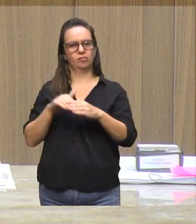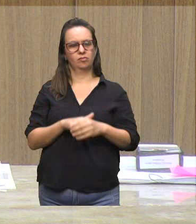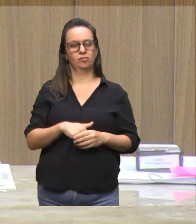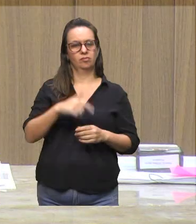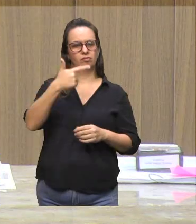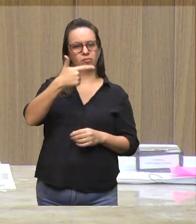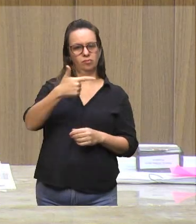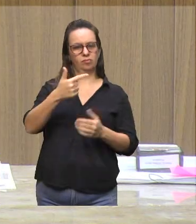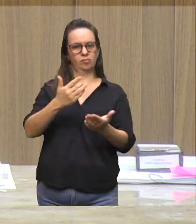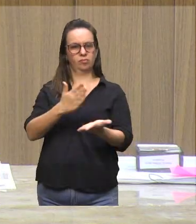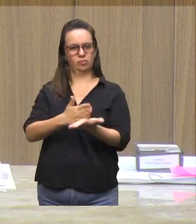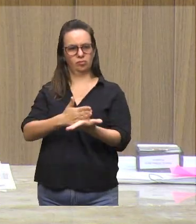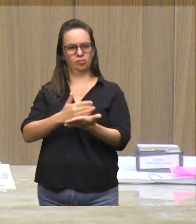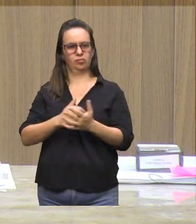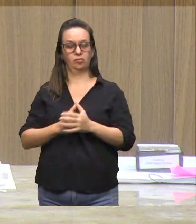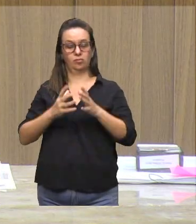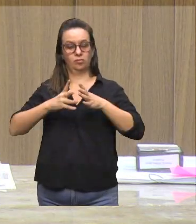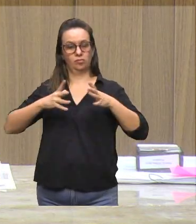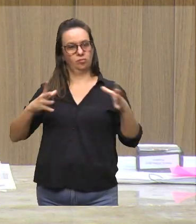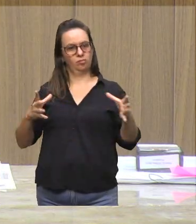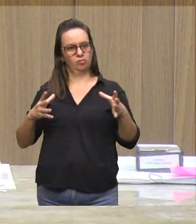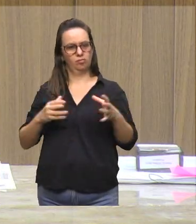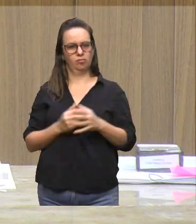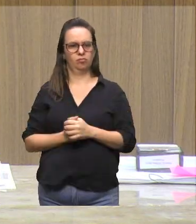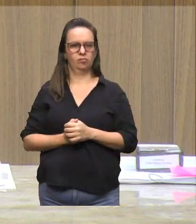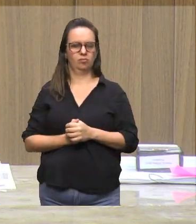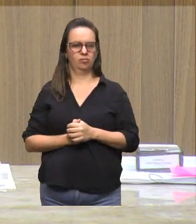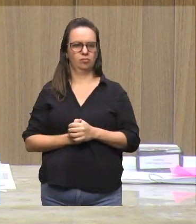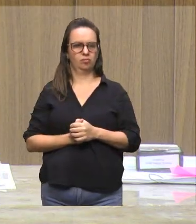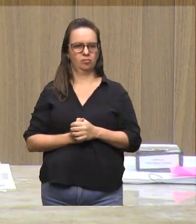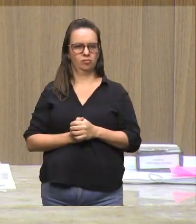2/3, maioria qualificada.